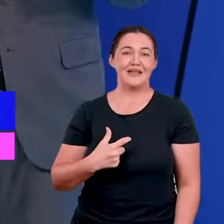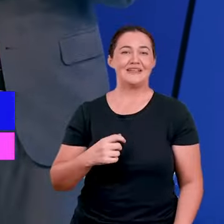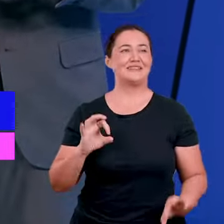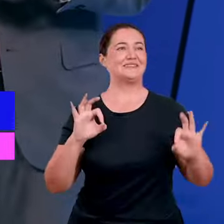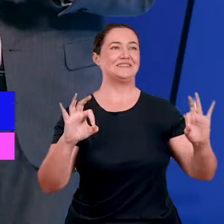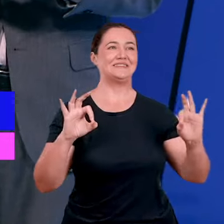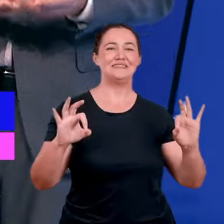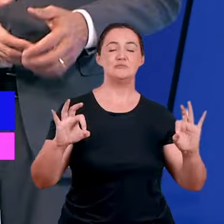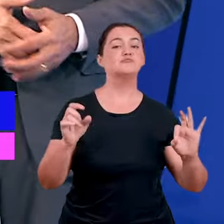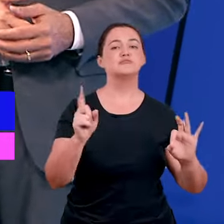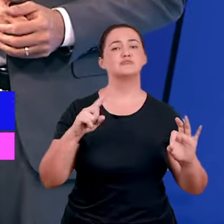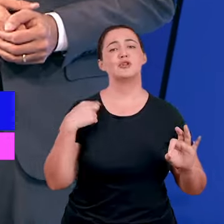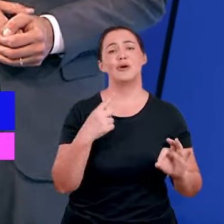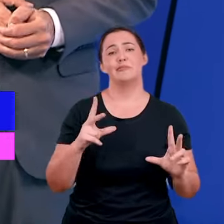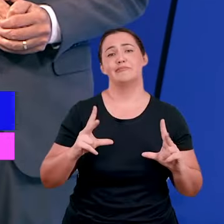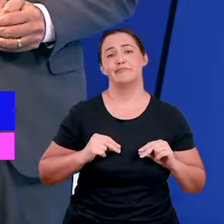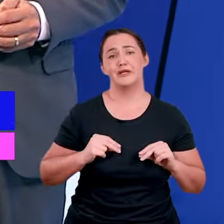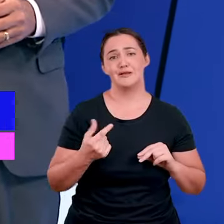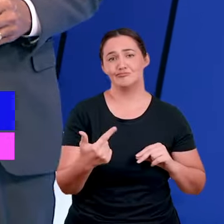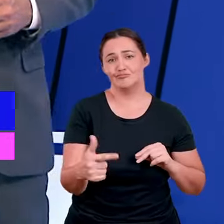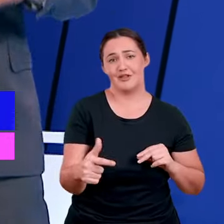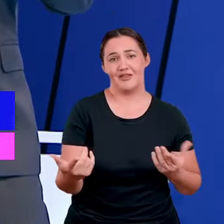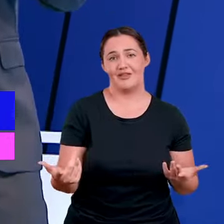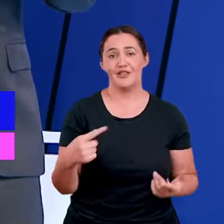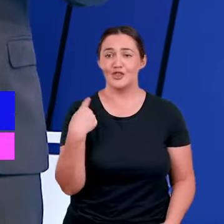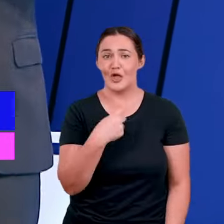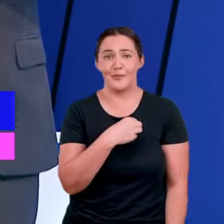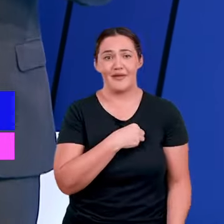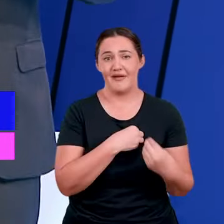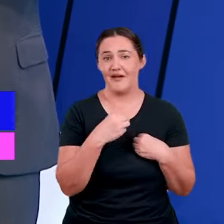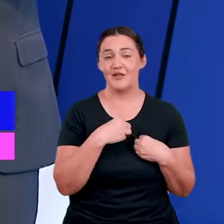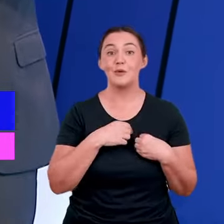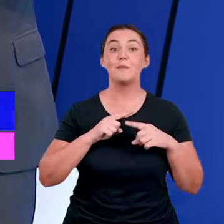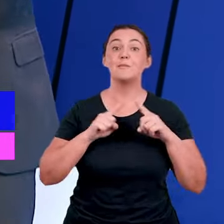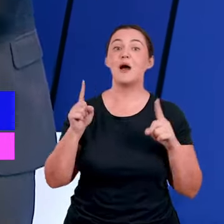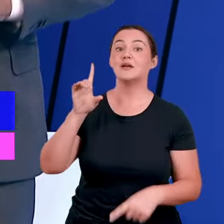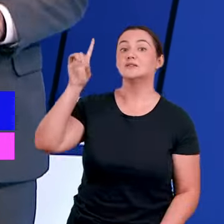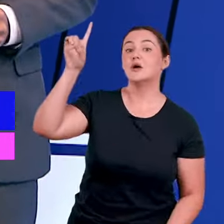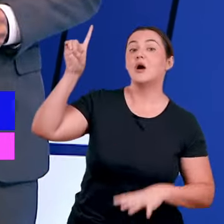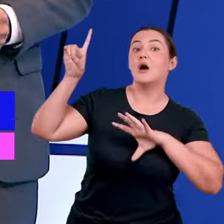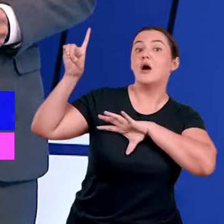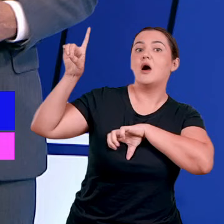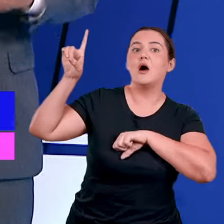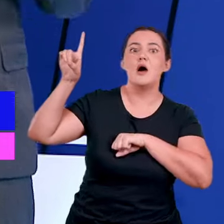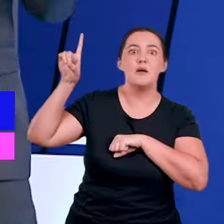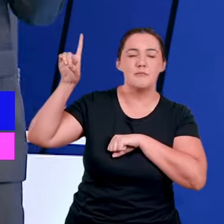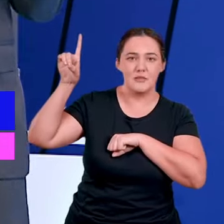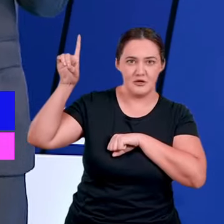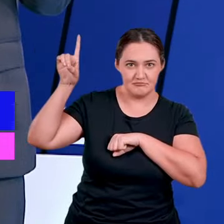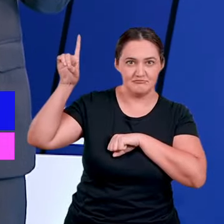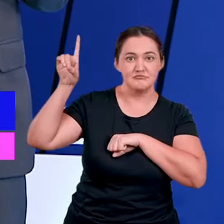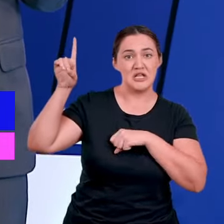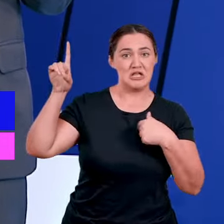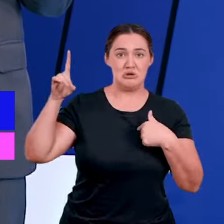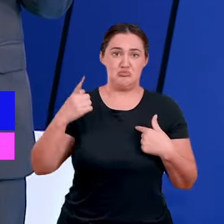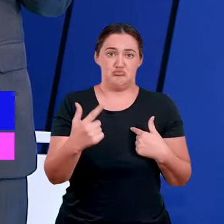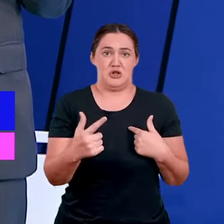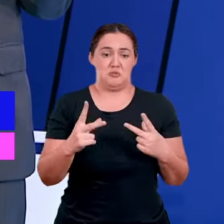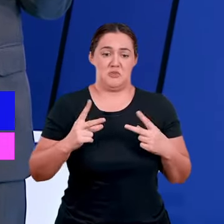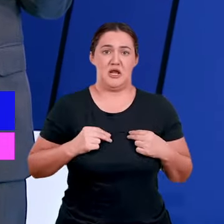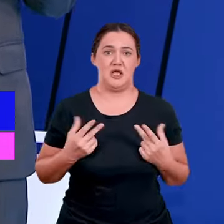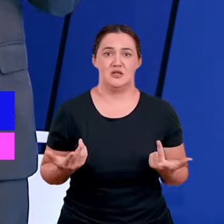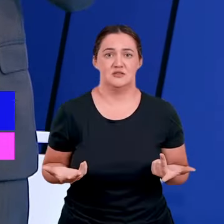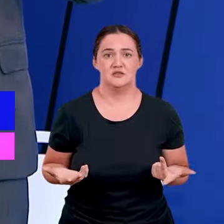sendo exatamente merecedores. É o amor de Deus que nos alcança. Eu não fiz nada para merecer.